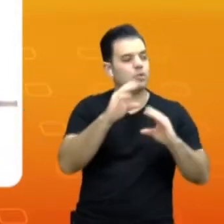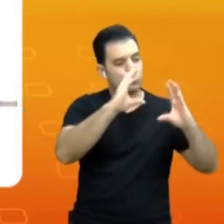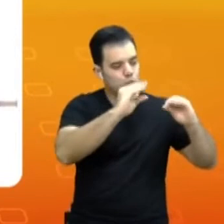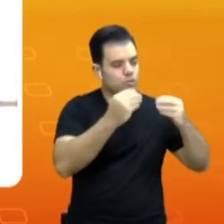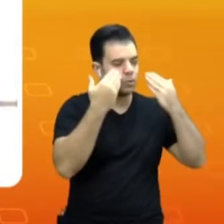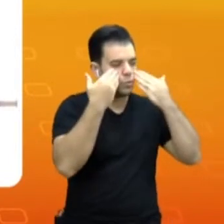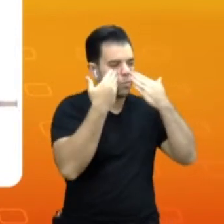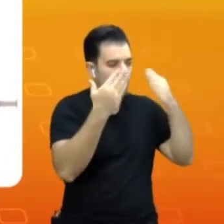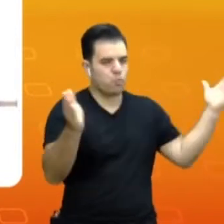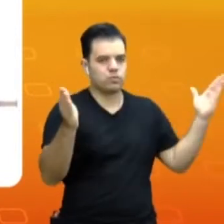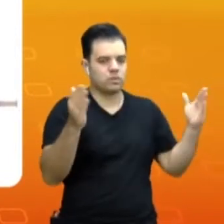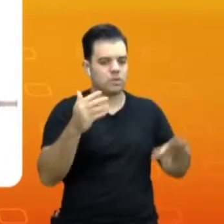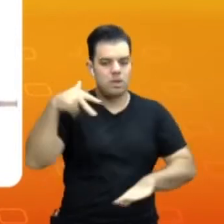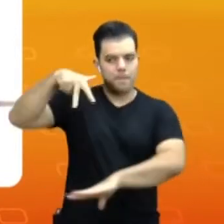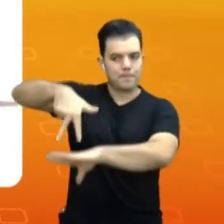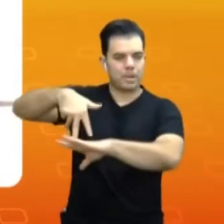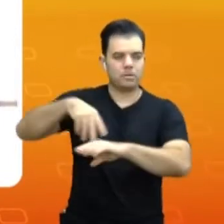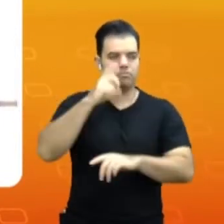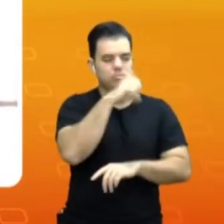ter